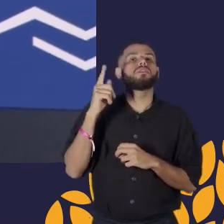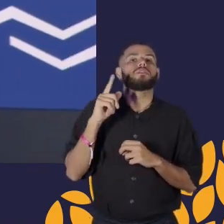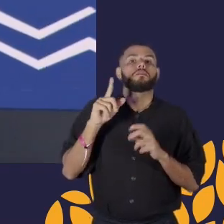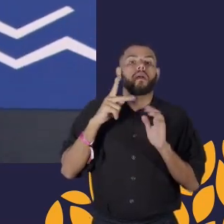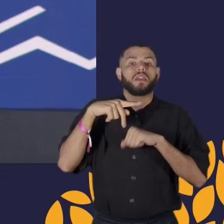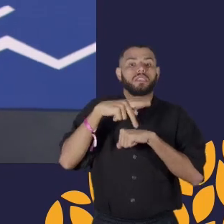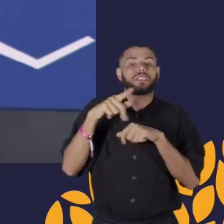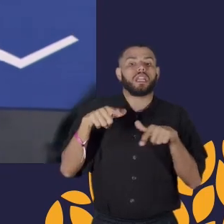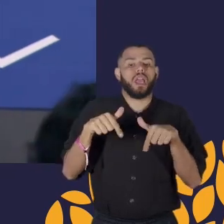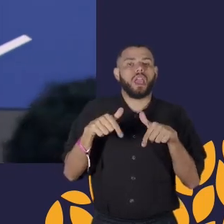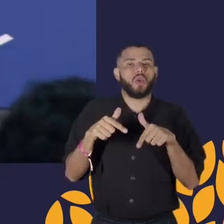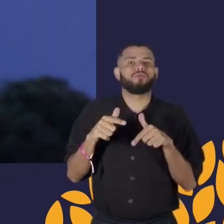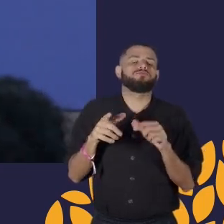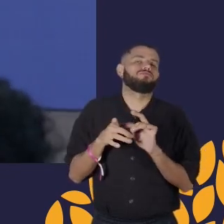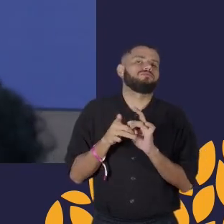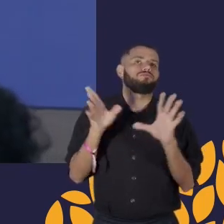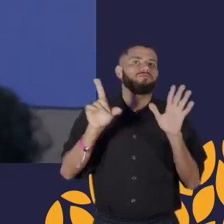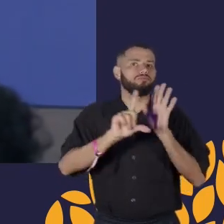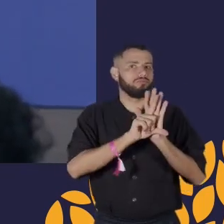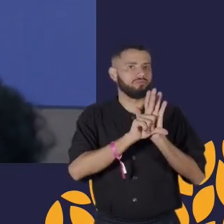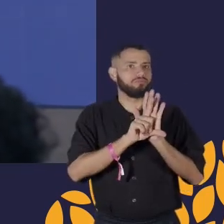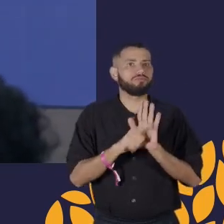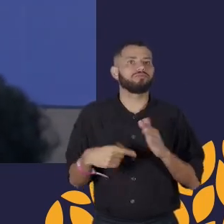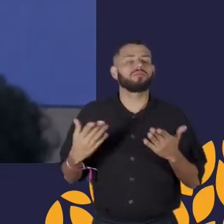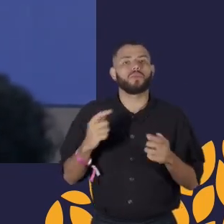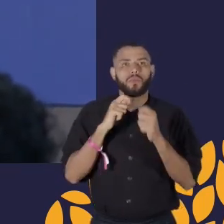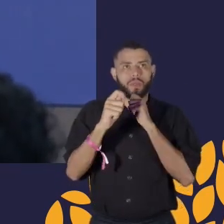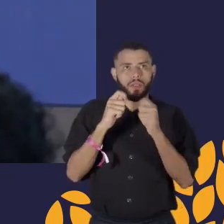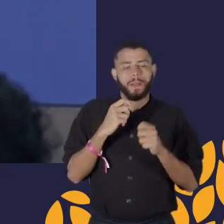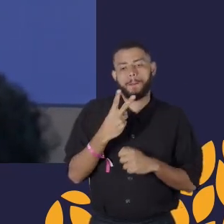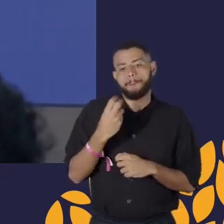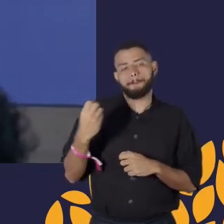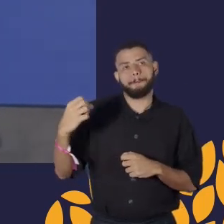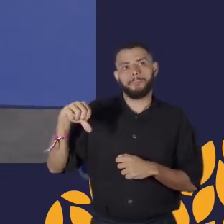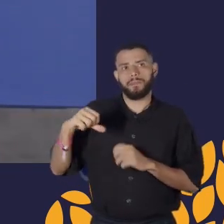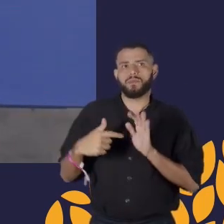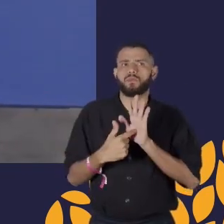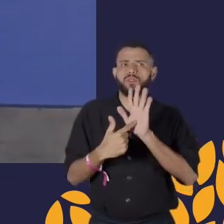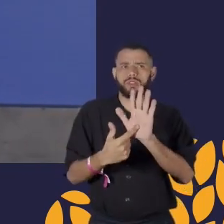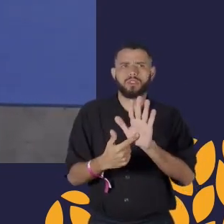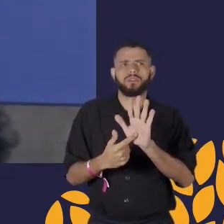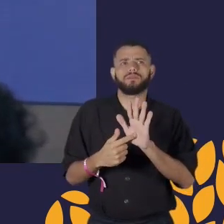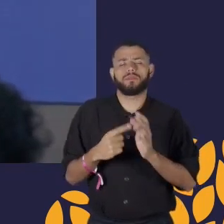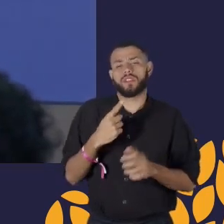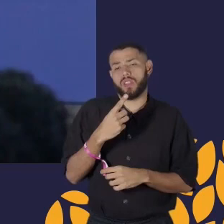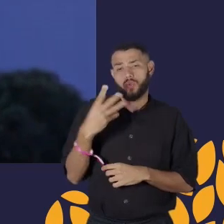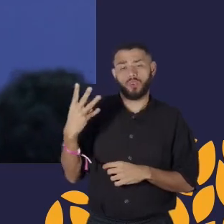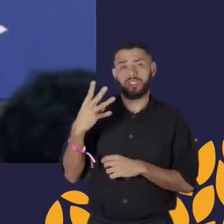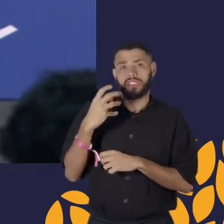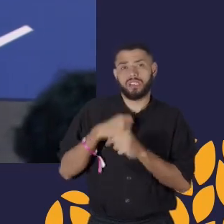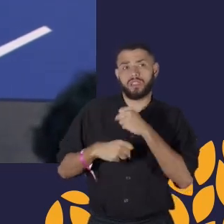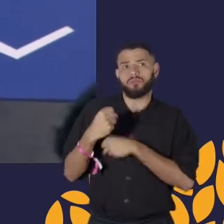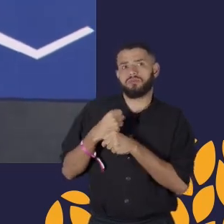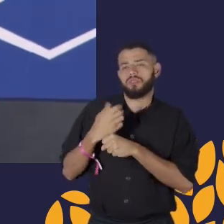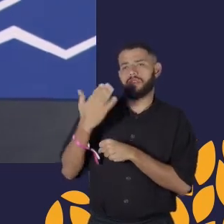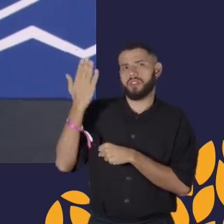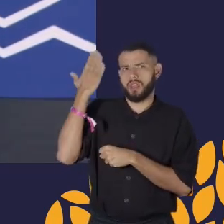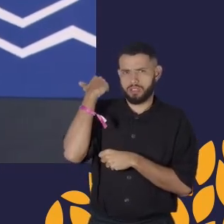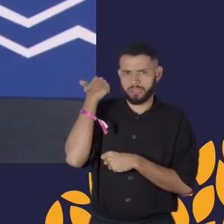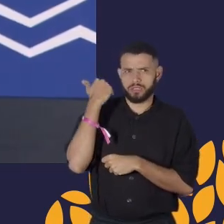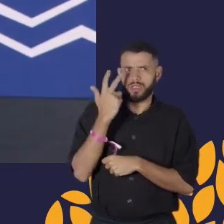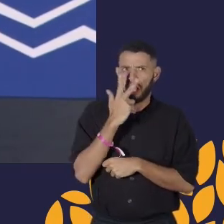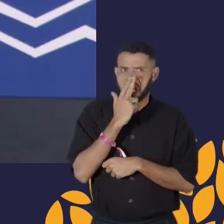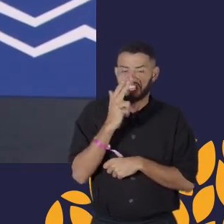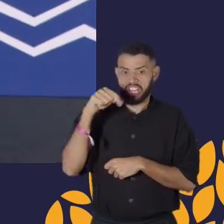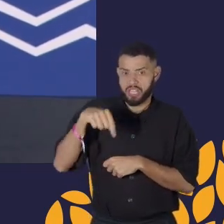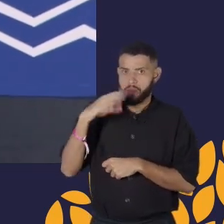Então, uma reportagem de 2009, eu vou mostrar aqui para vocês. Olha só, são 14 anos atrás. Será que a gente está